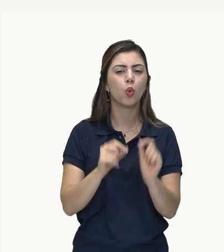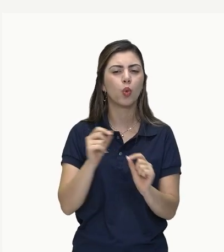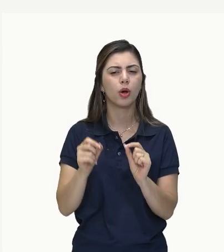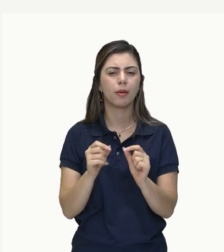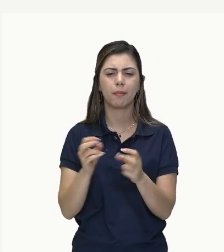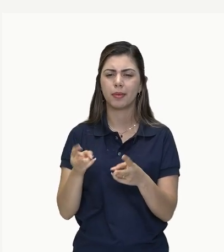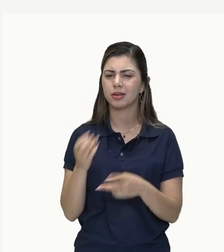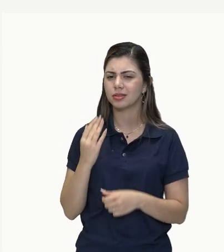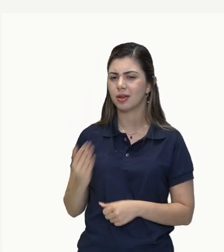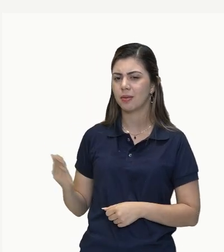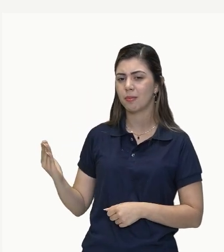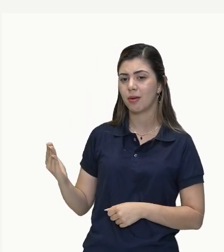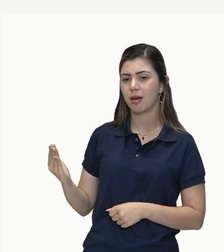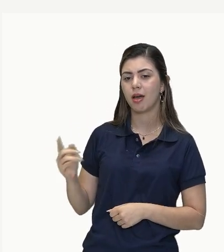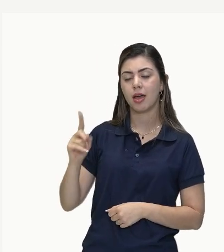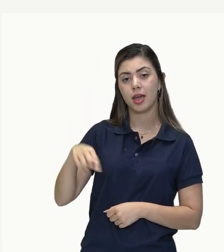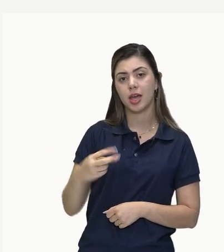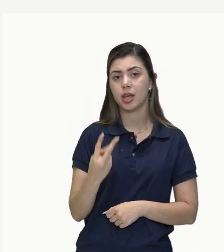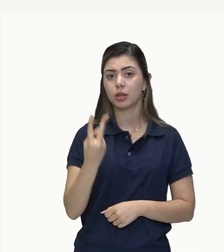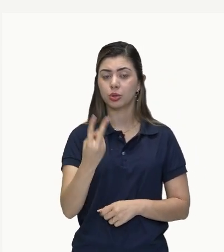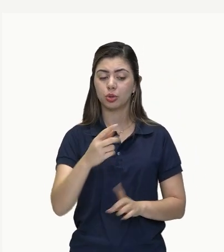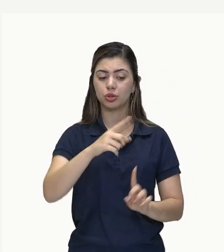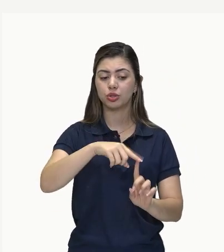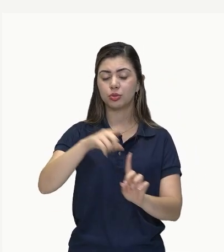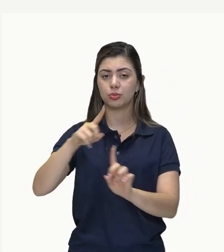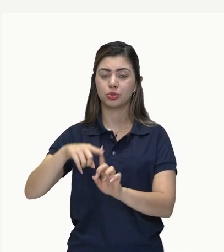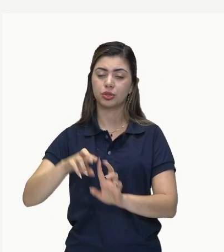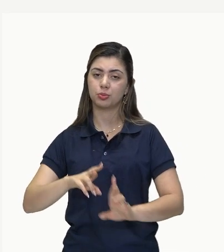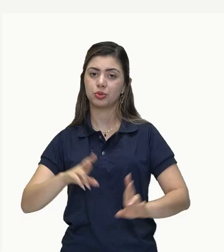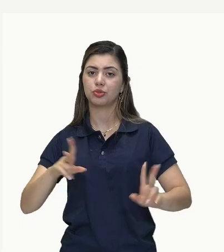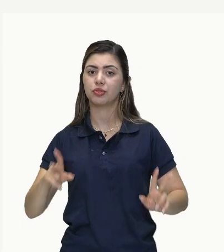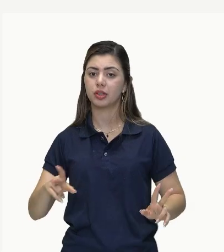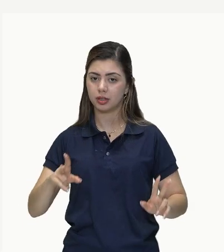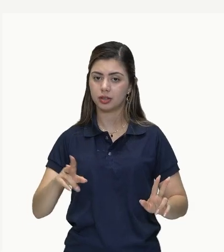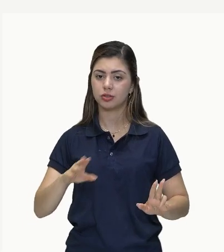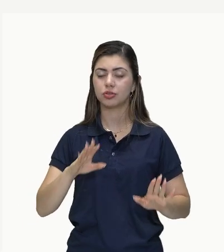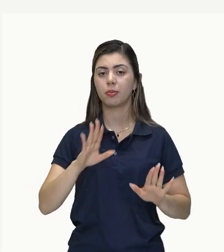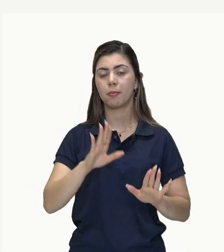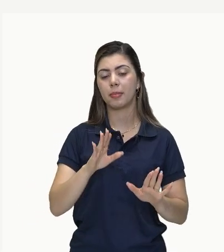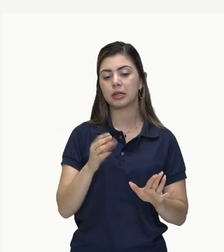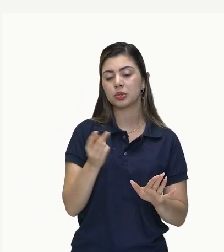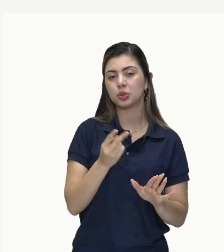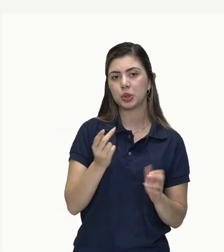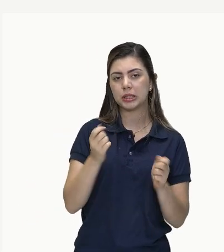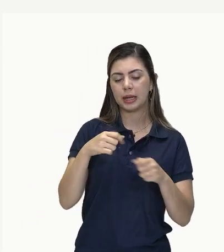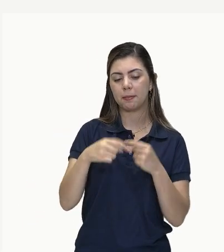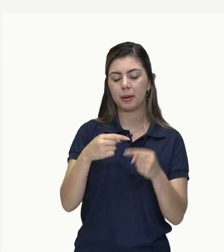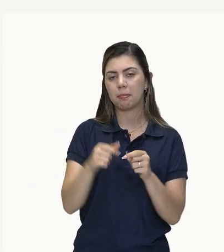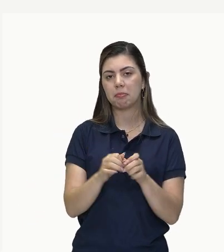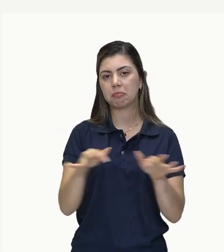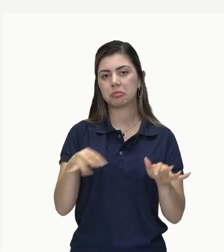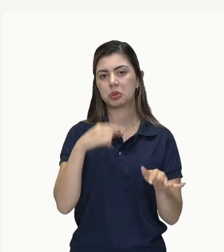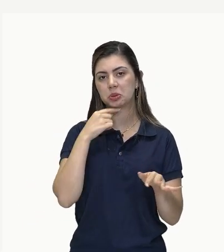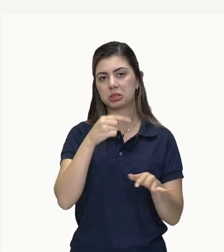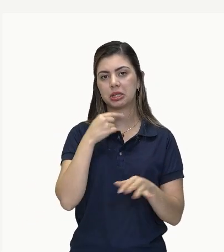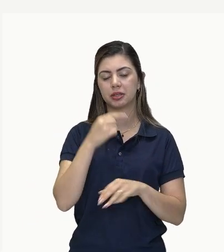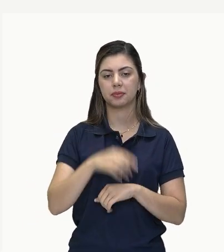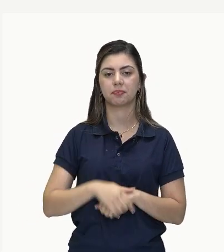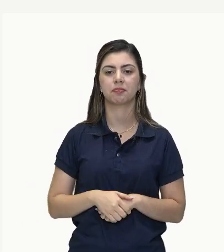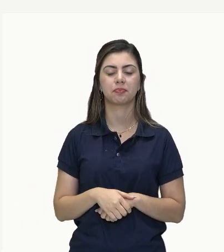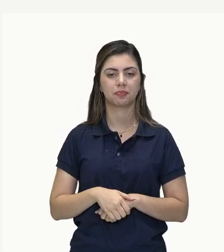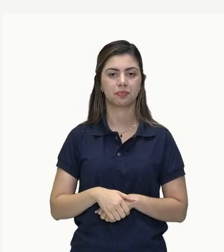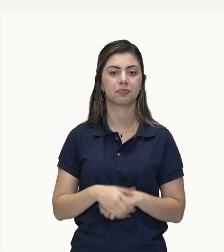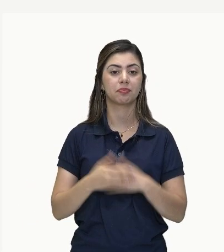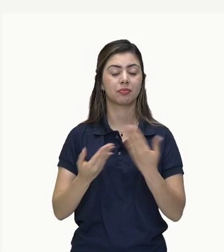observo que são duas populações, ou seja, são espécies diferentes que no final não conseguem gerar descendentes férteis, tá? Então essa